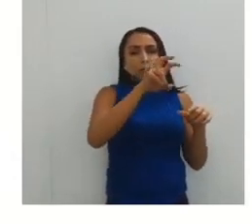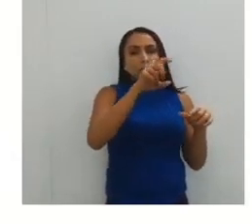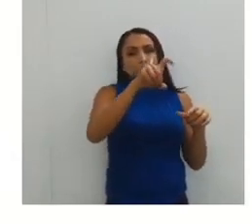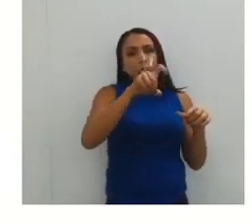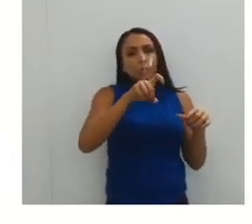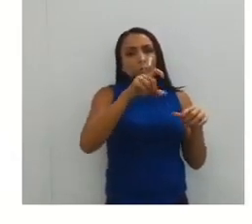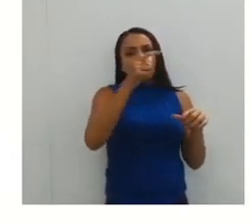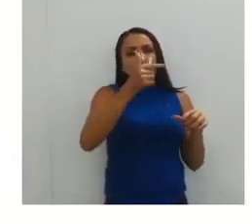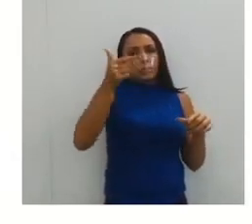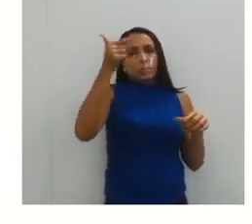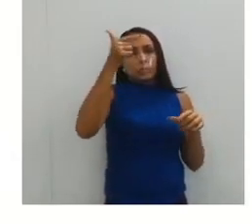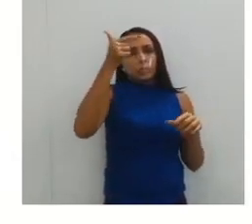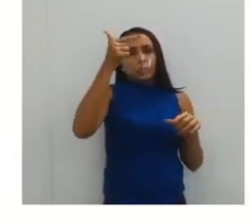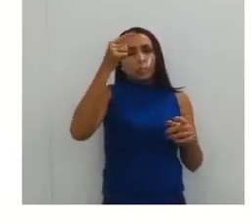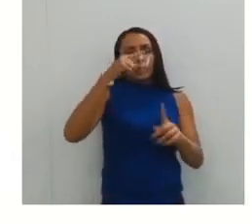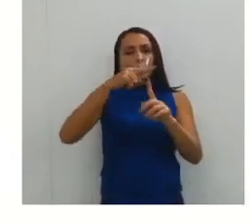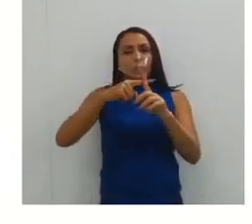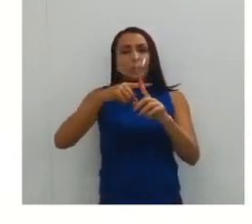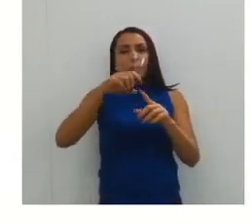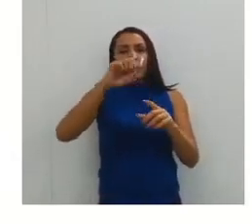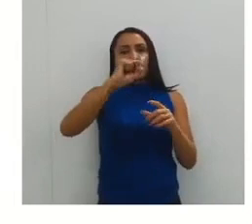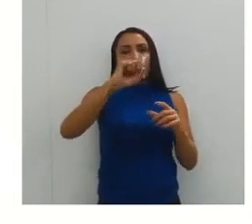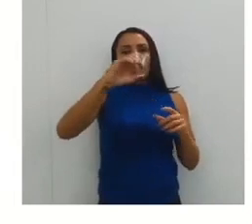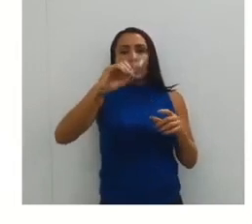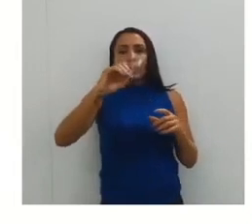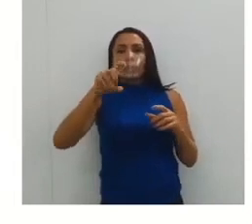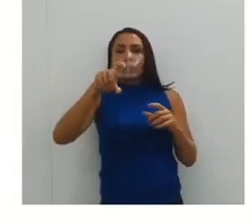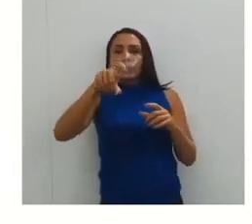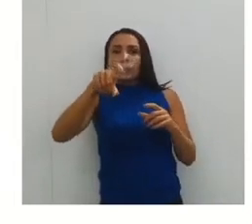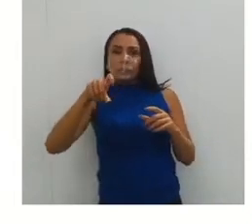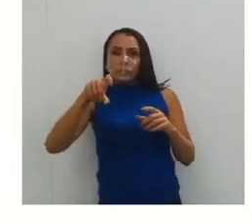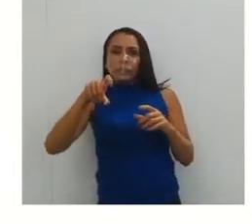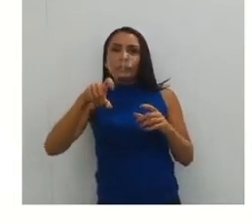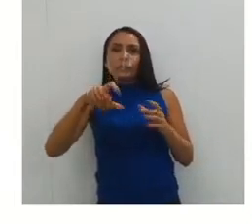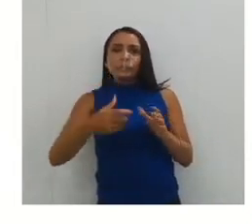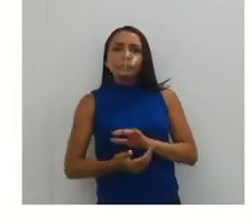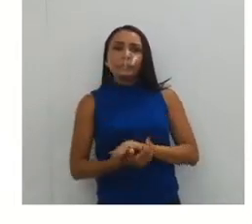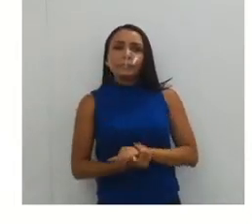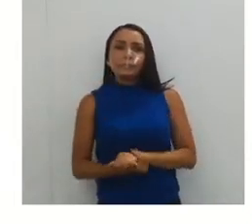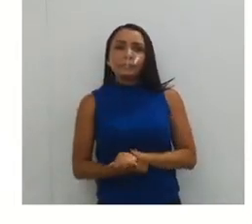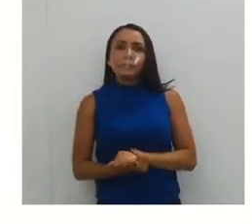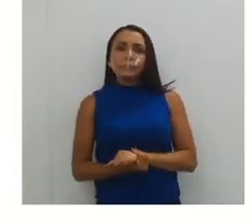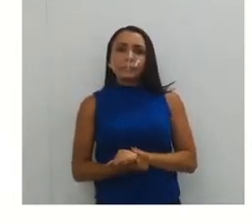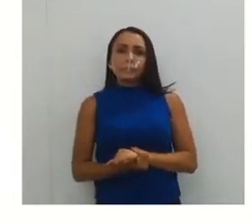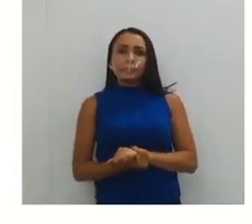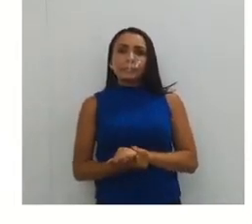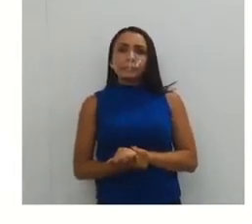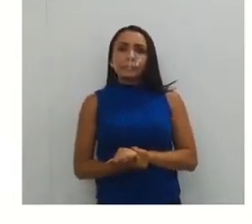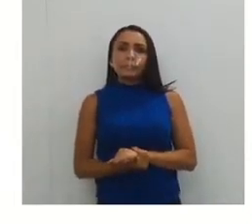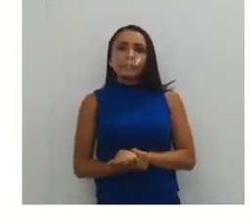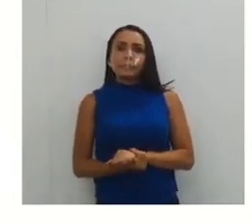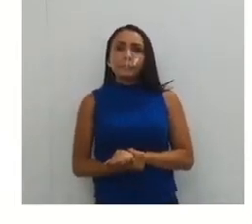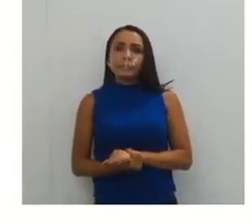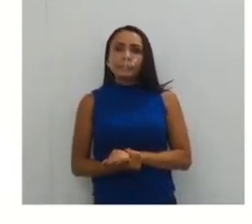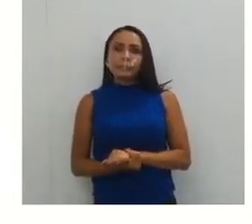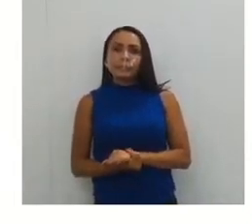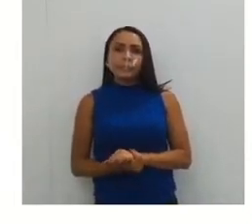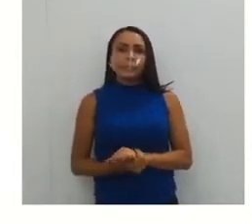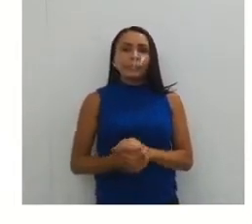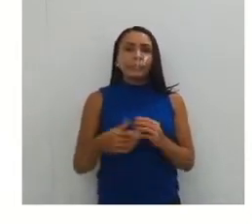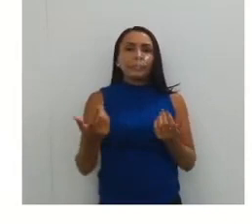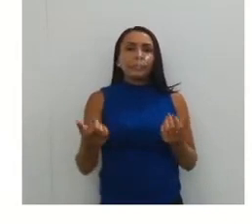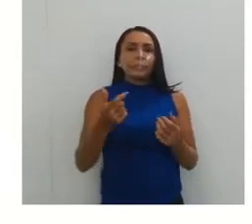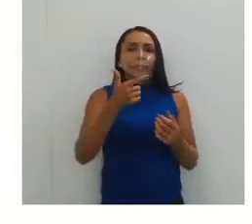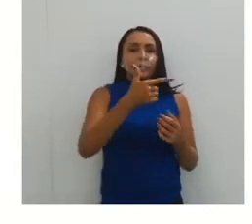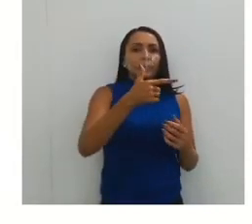do x. E 2 vezes 5 vezes 8. Beleza? Então, ó, 2 vezes 5,